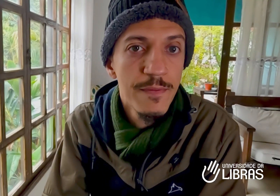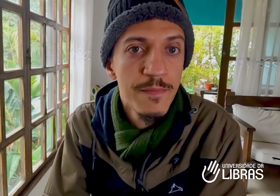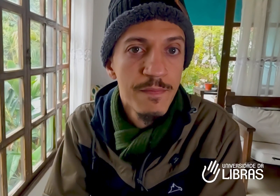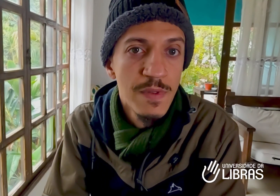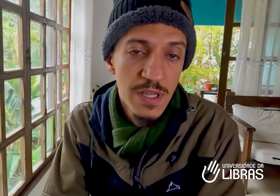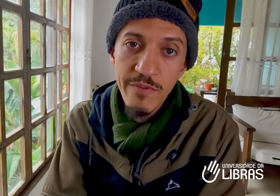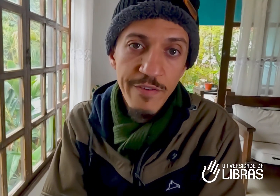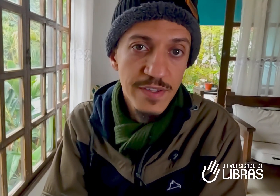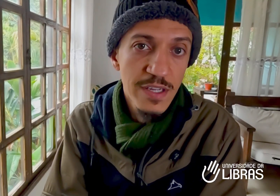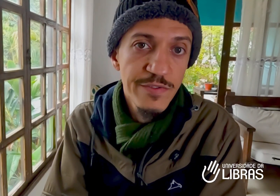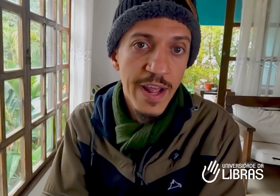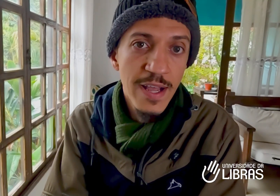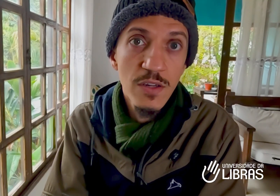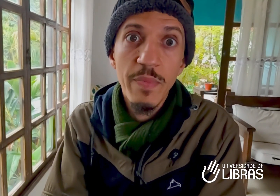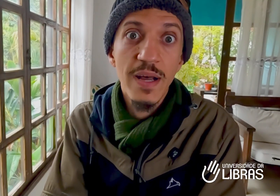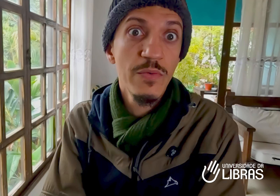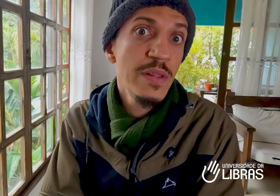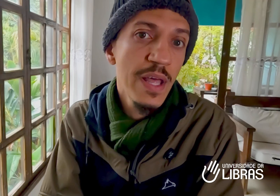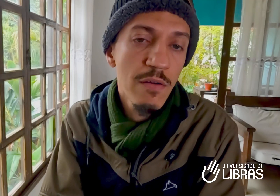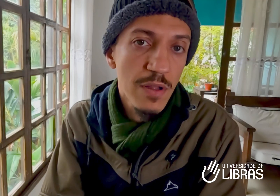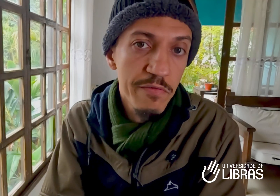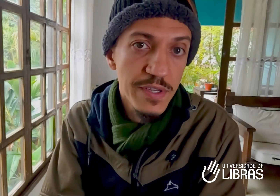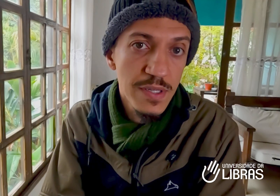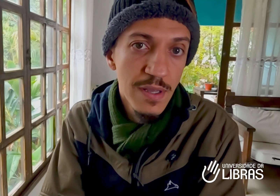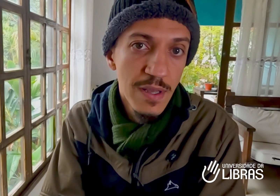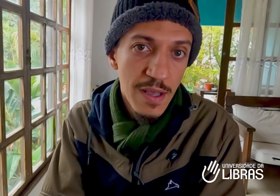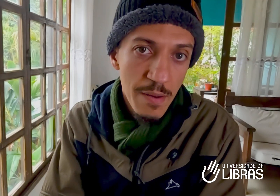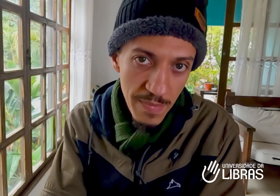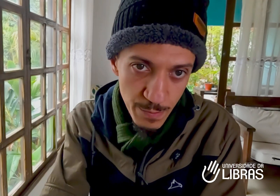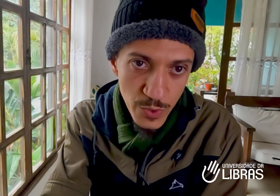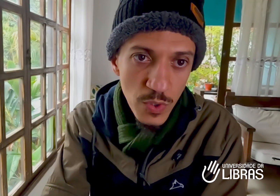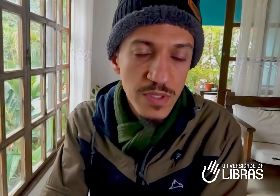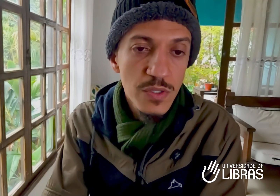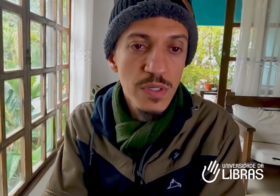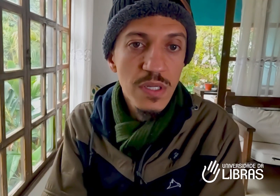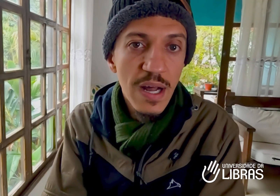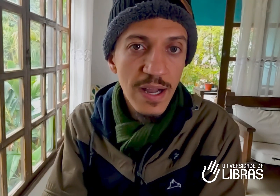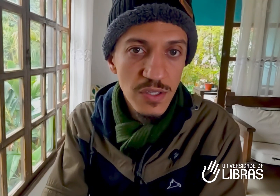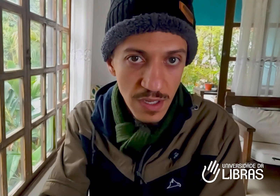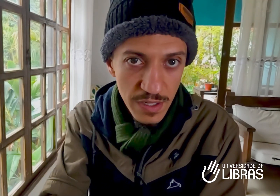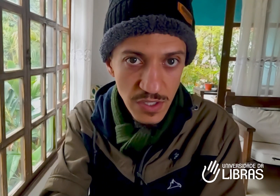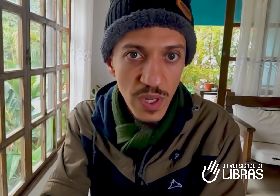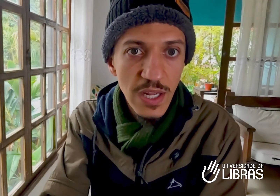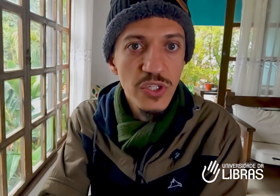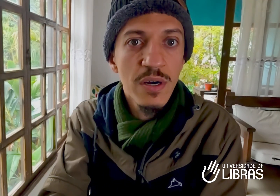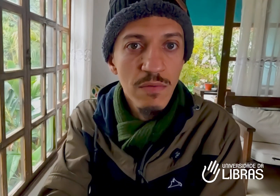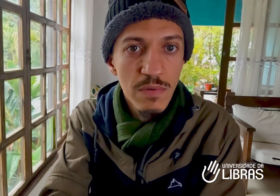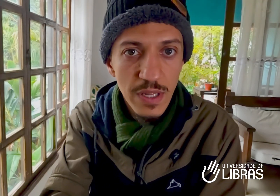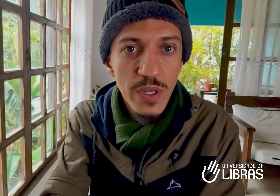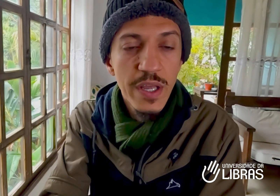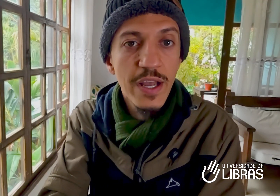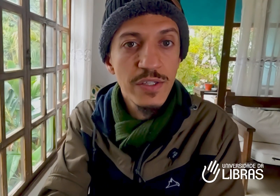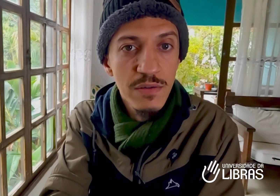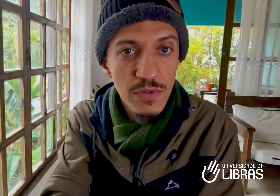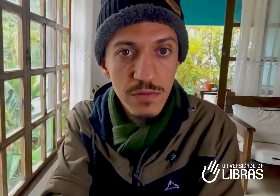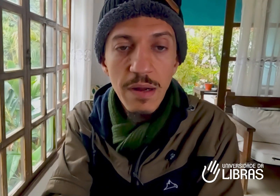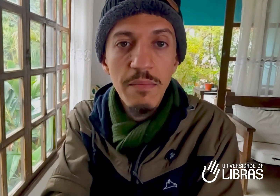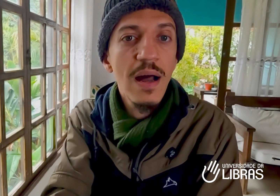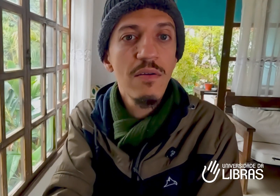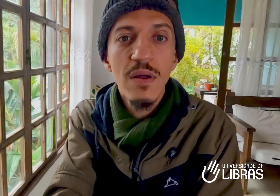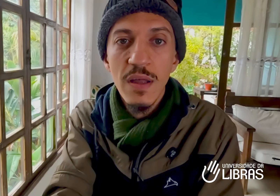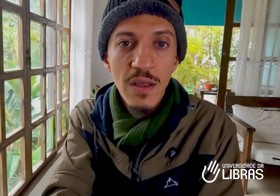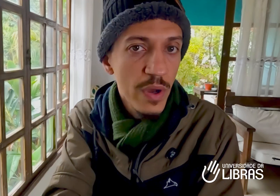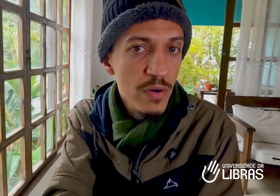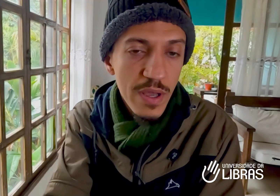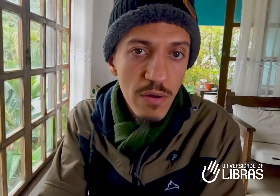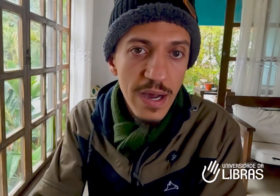for. Você não vai fazer a diferença no Brasil inteiro, talvez, mas para os surdos da sua cidade, da sua religião, da sua igreja, no seu